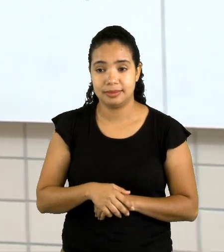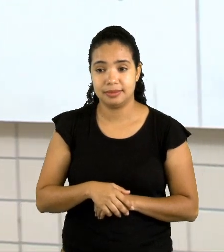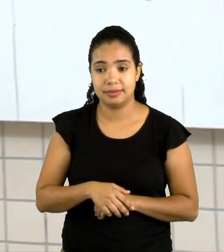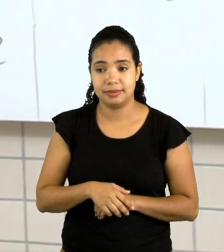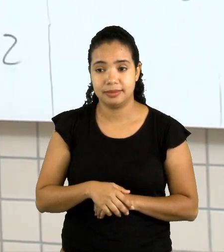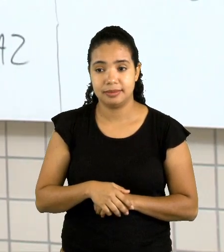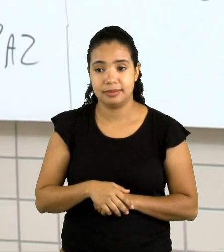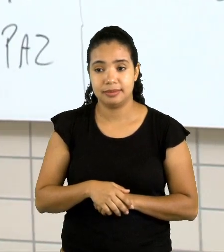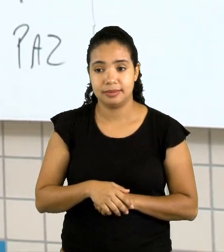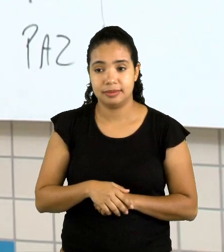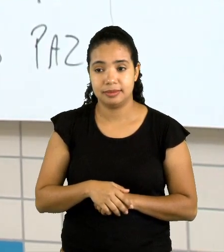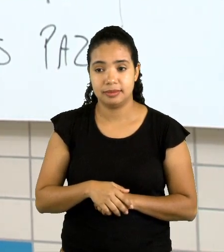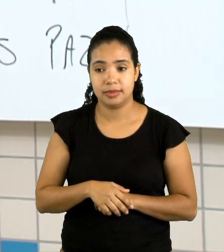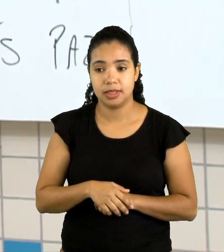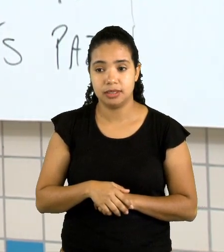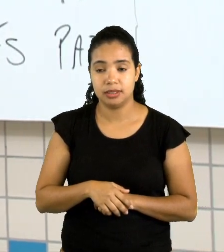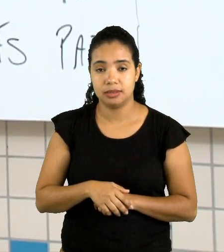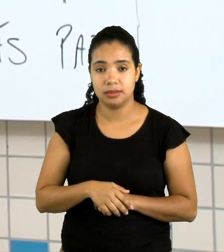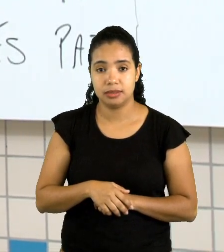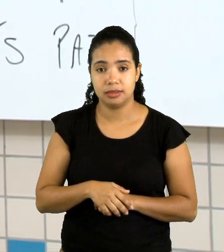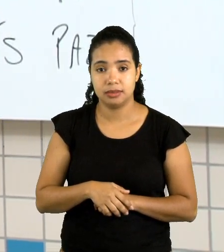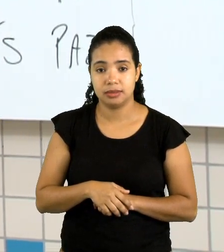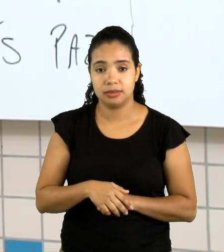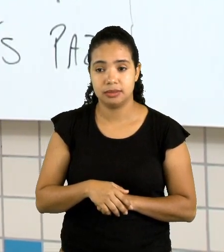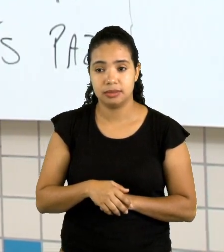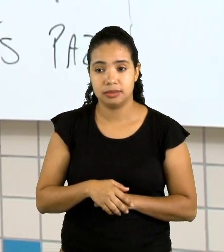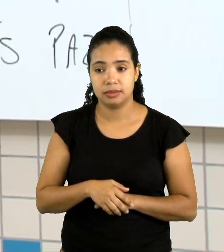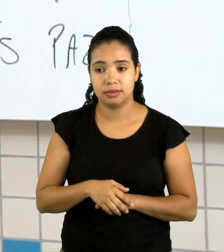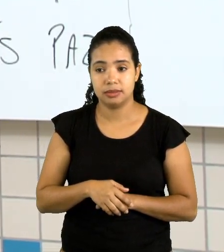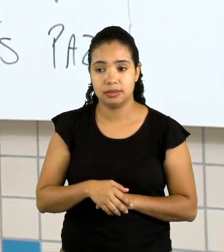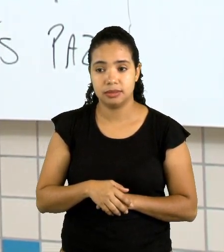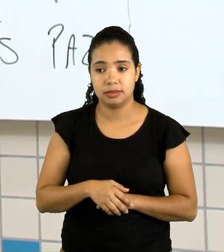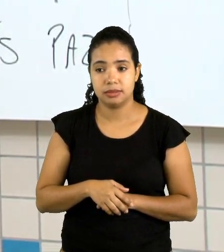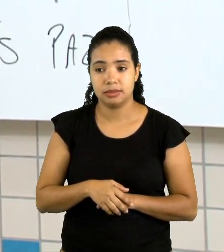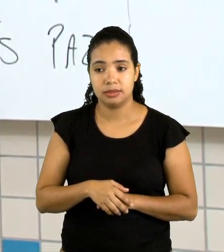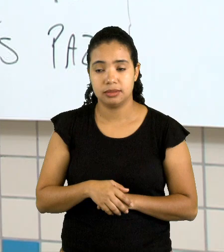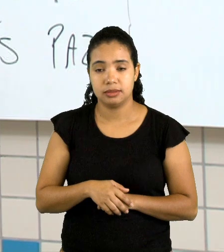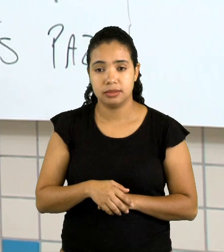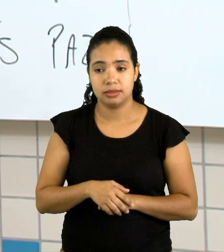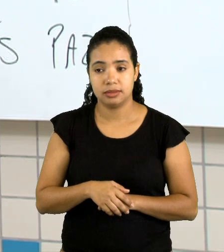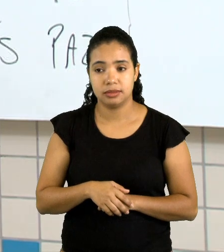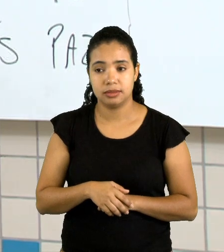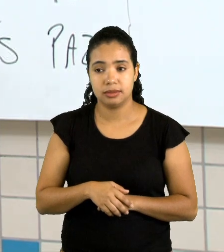Vamos colocar outra palavrinha também. Vamos